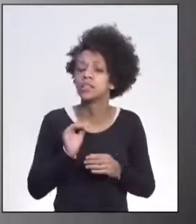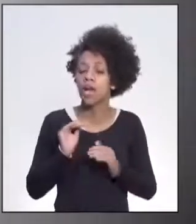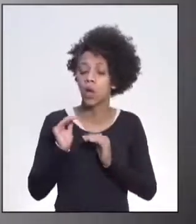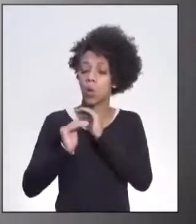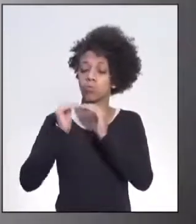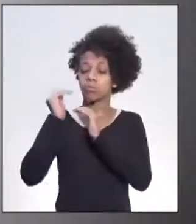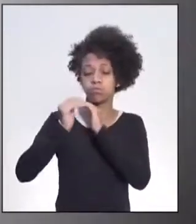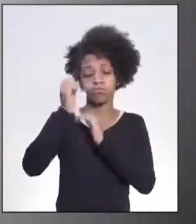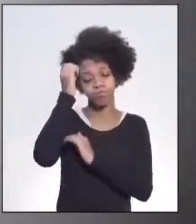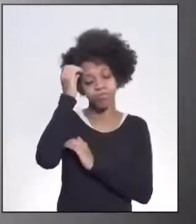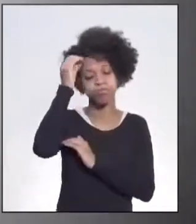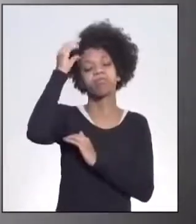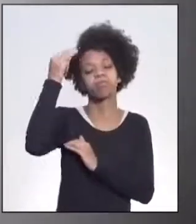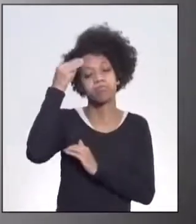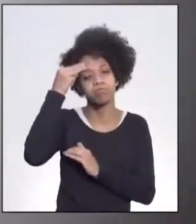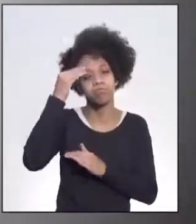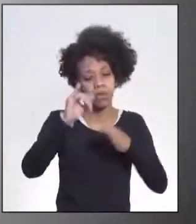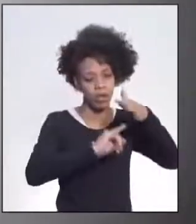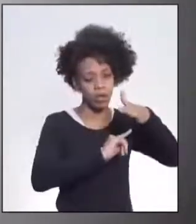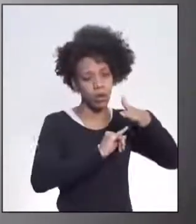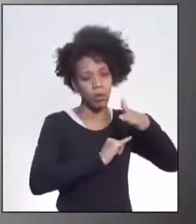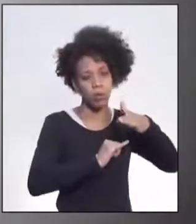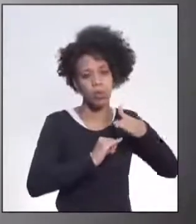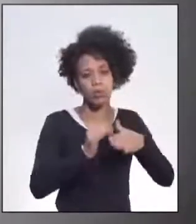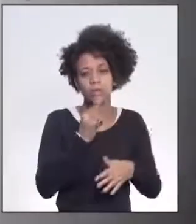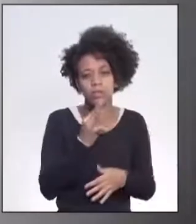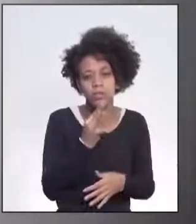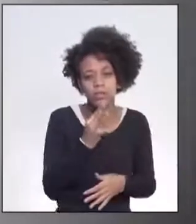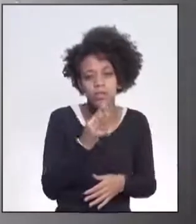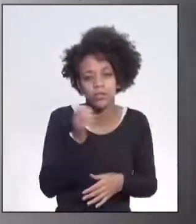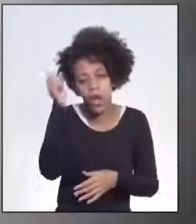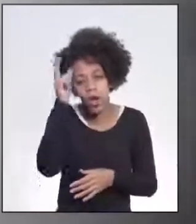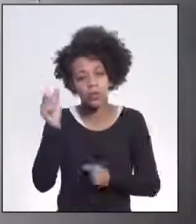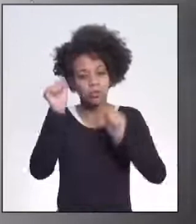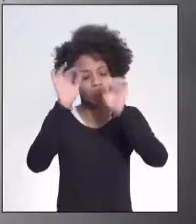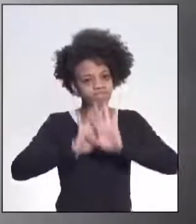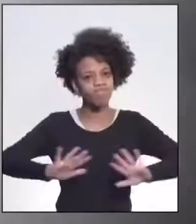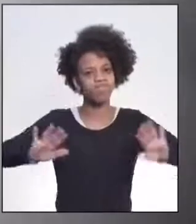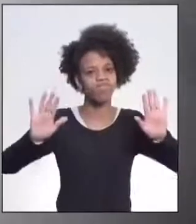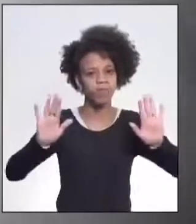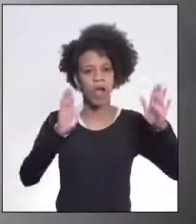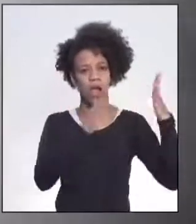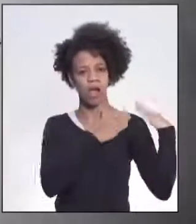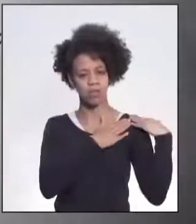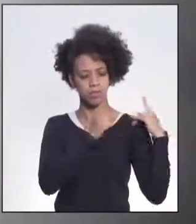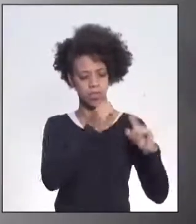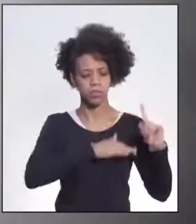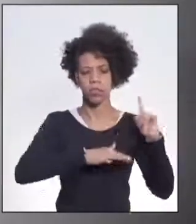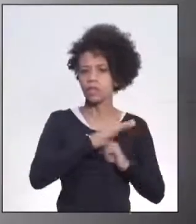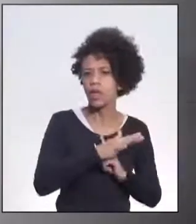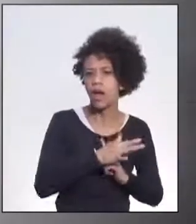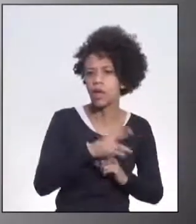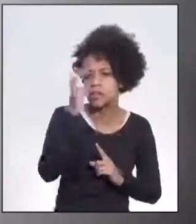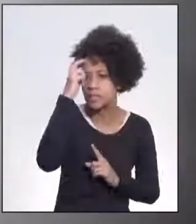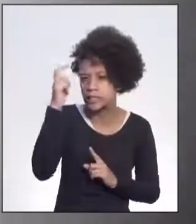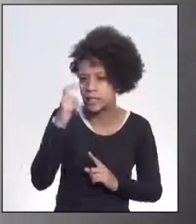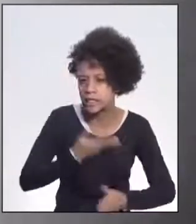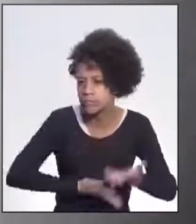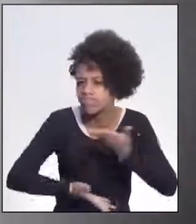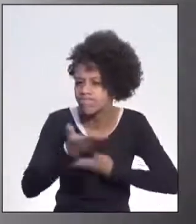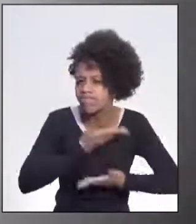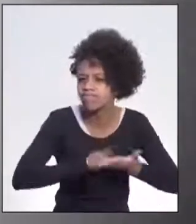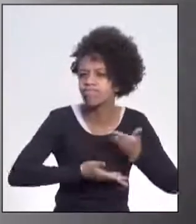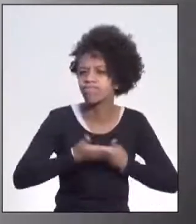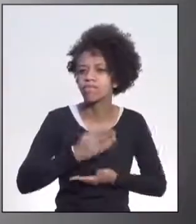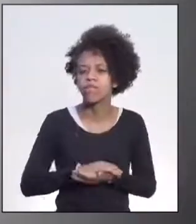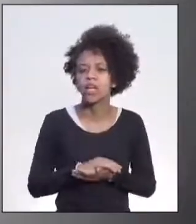memória institucional, a gestão do conhecimento, a cultura da transparência, a responsabilidade social, inteligência coletiva,